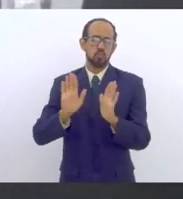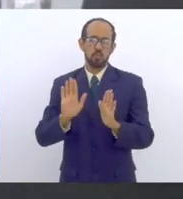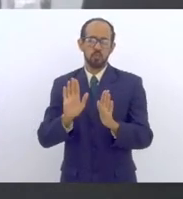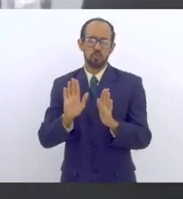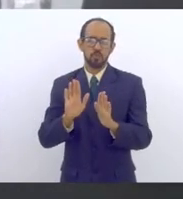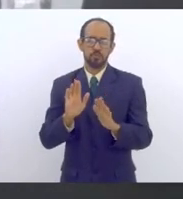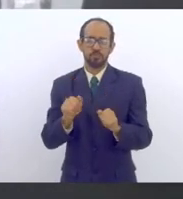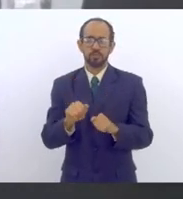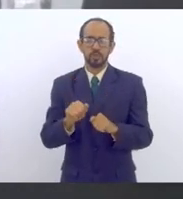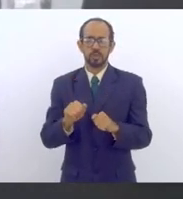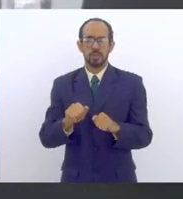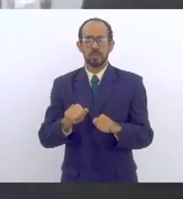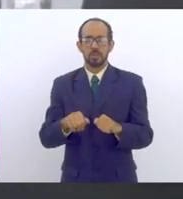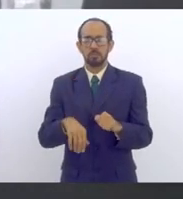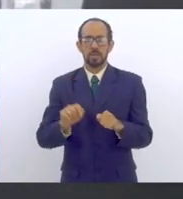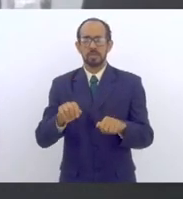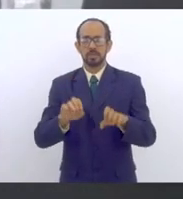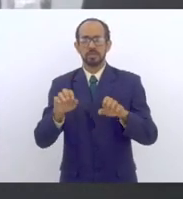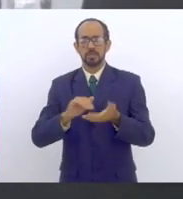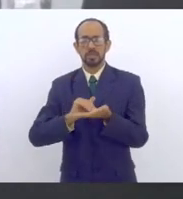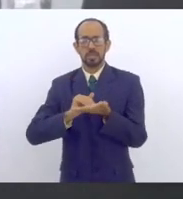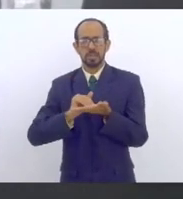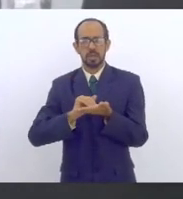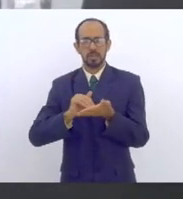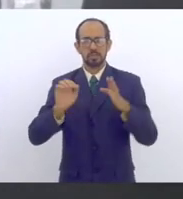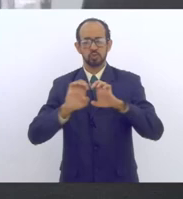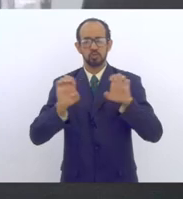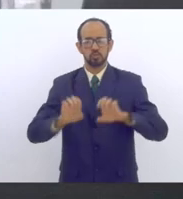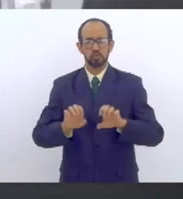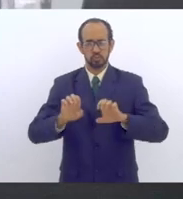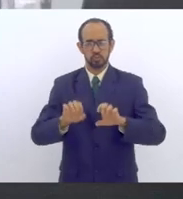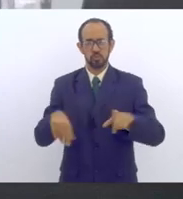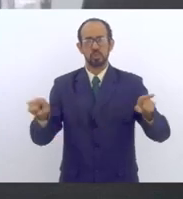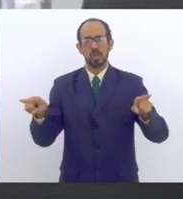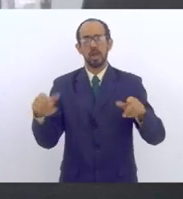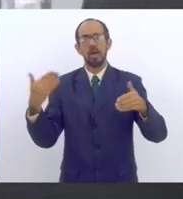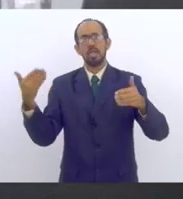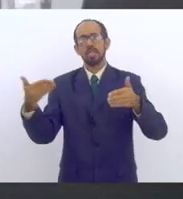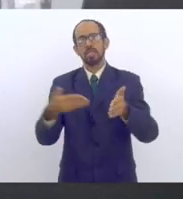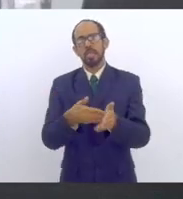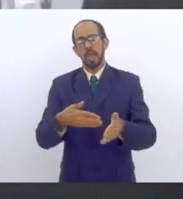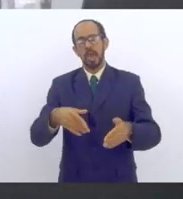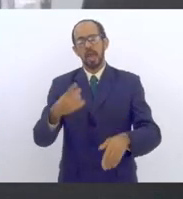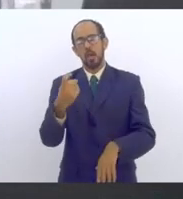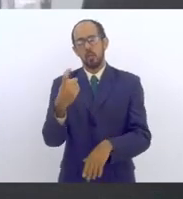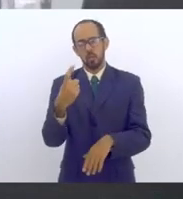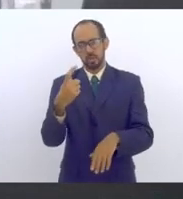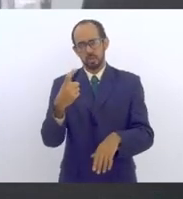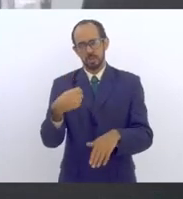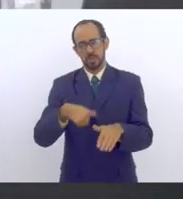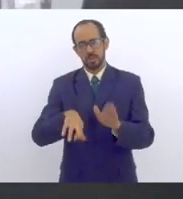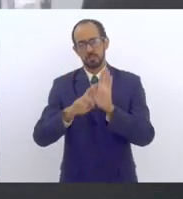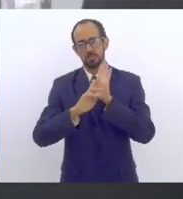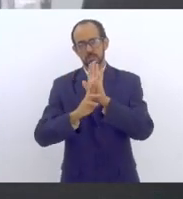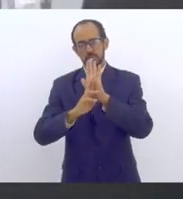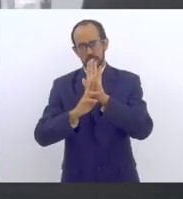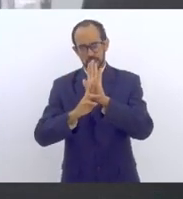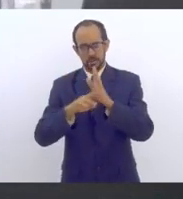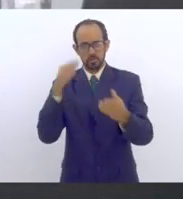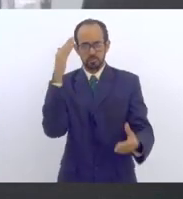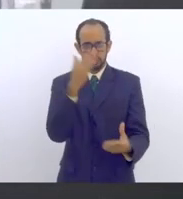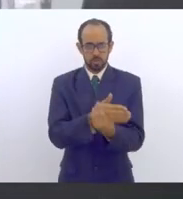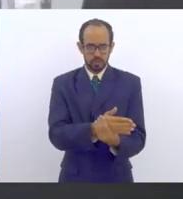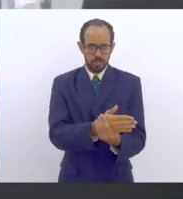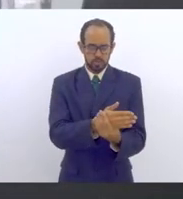passando pela secretaria de infraestrutura até a única representação que teve contra uma determinada